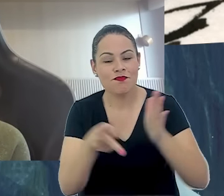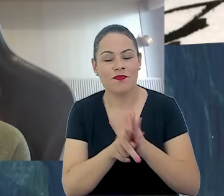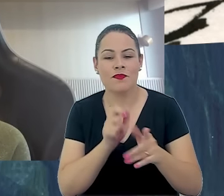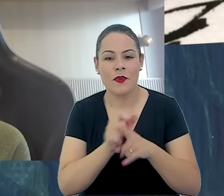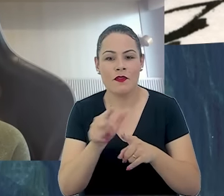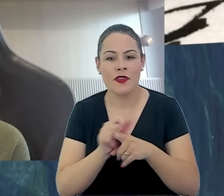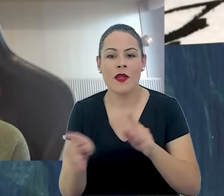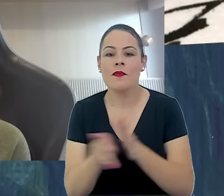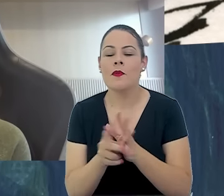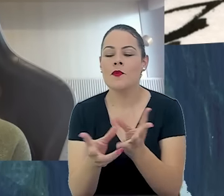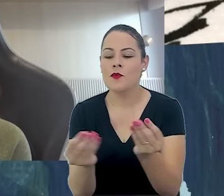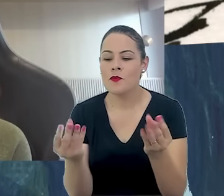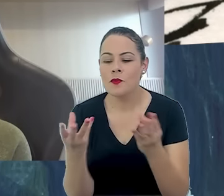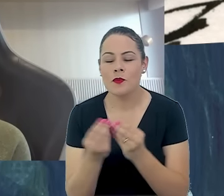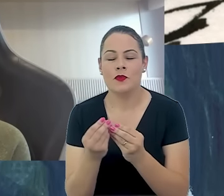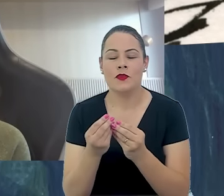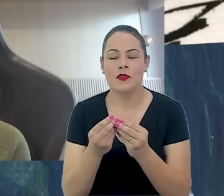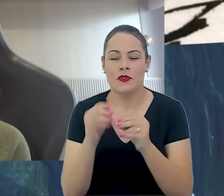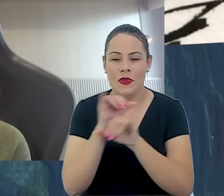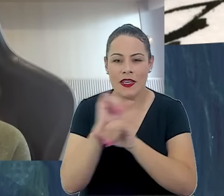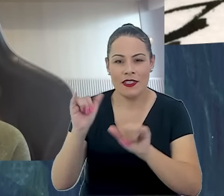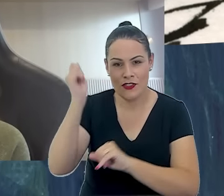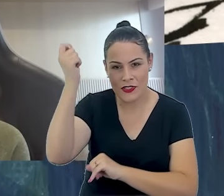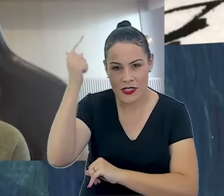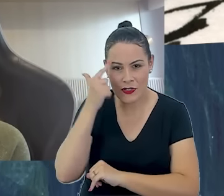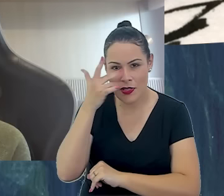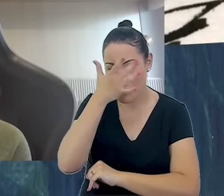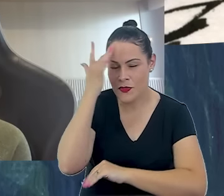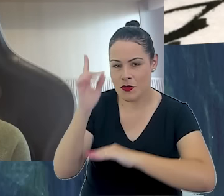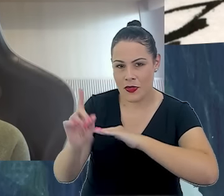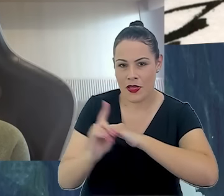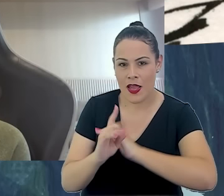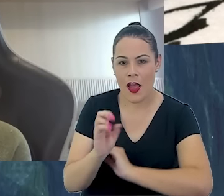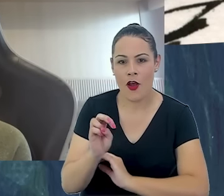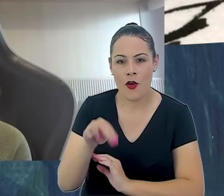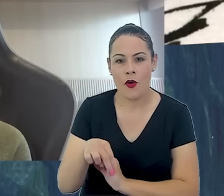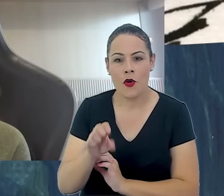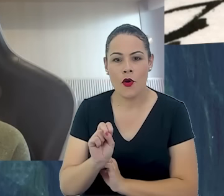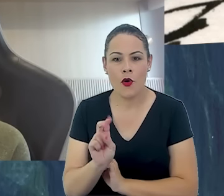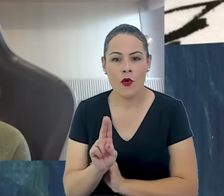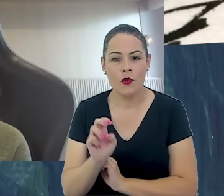que financia muito energia solar para o consumidor, né?